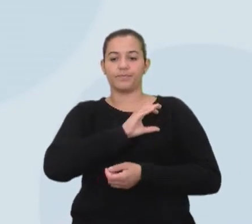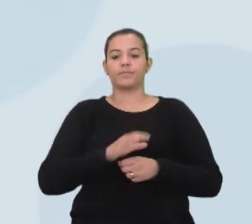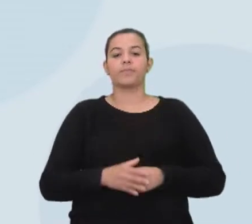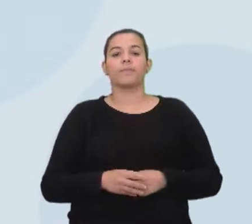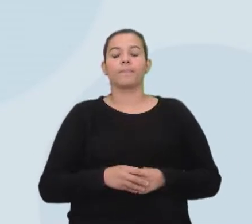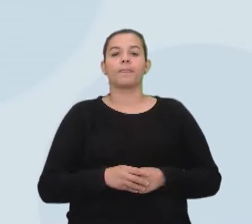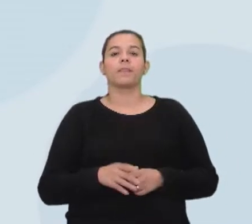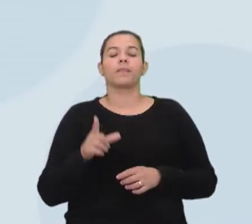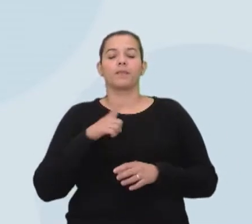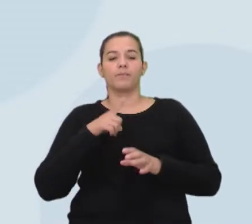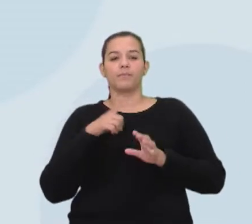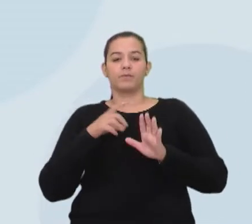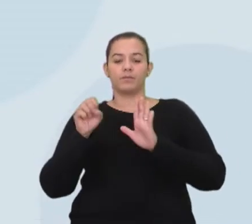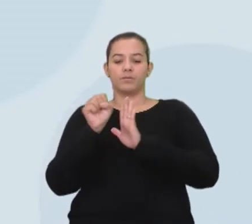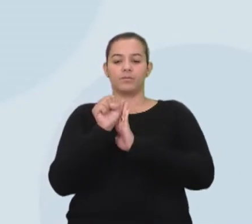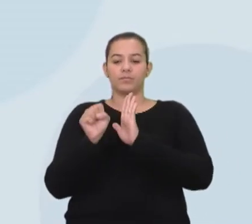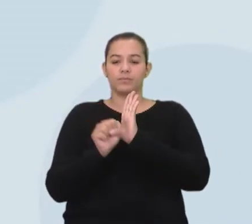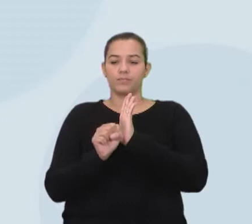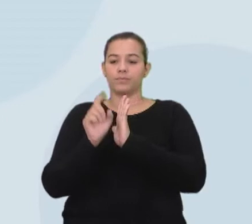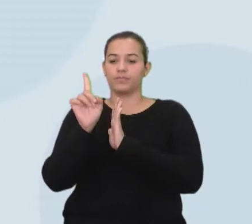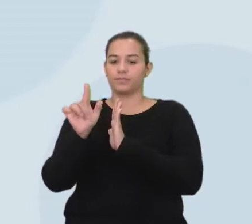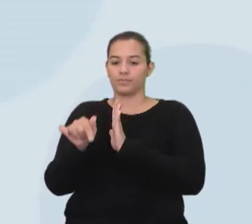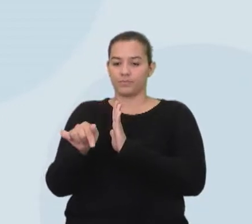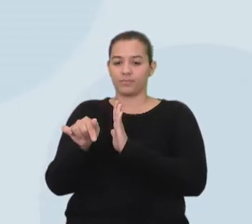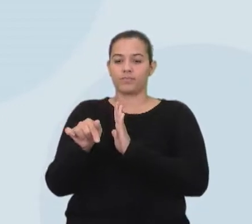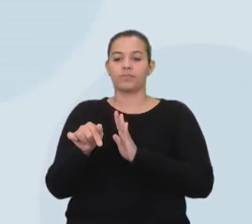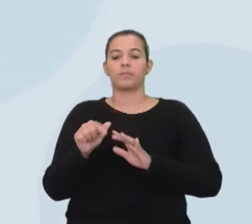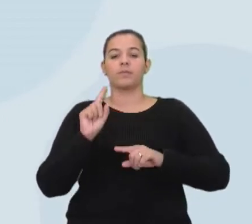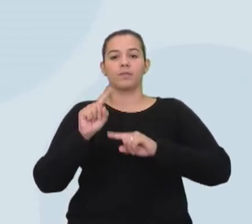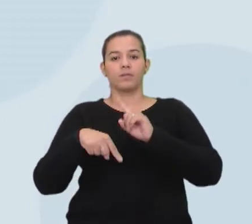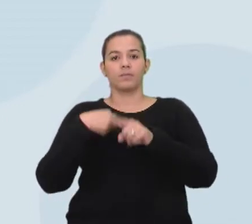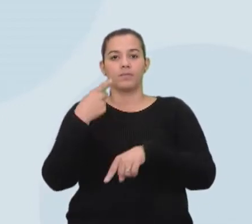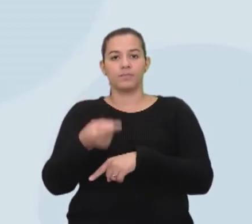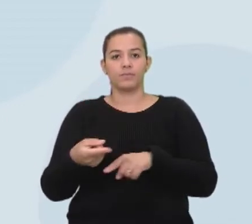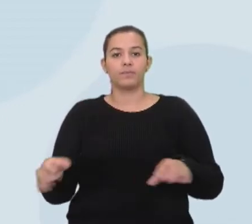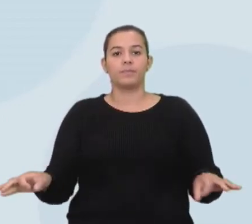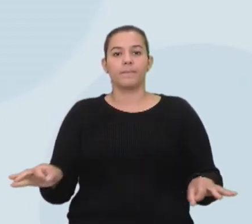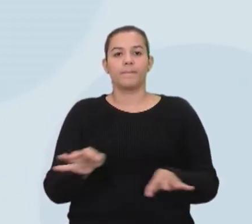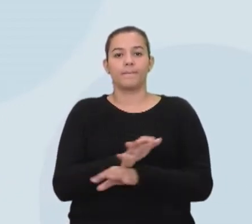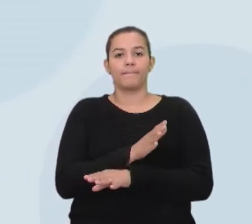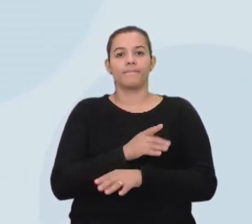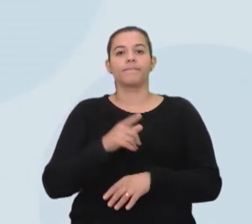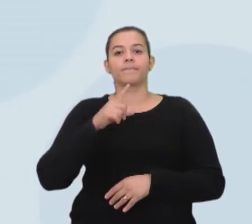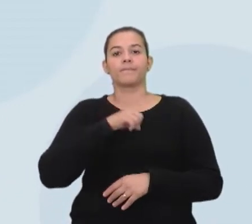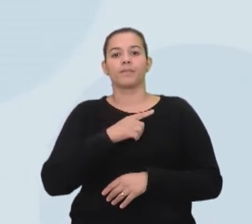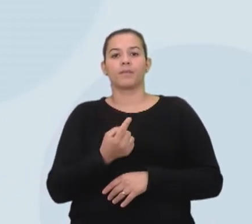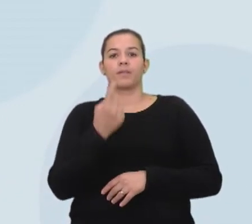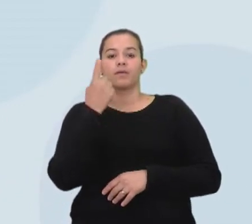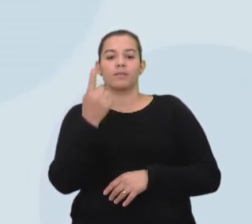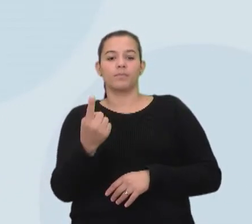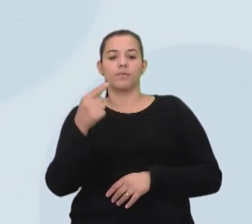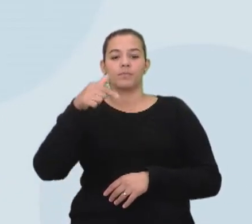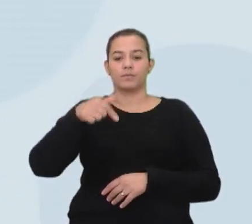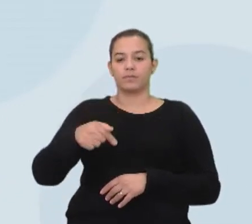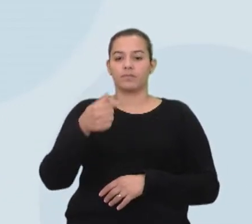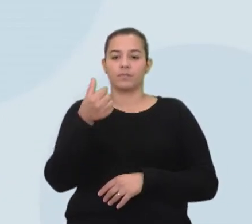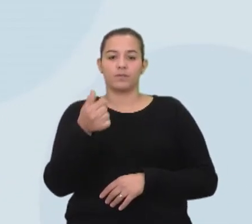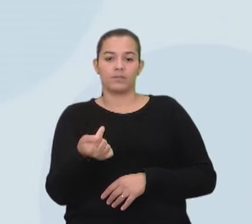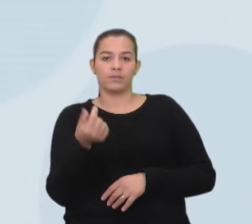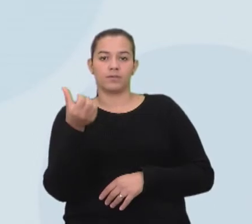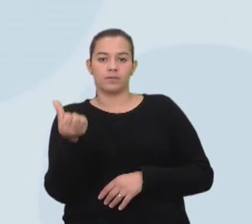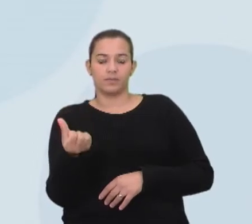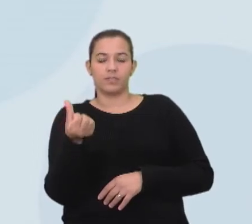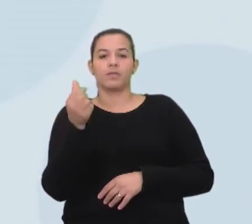século XVII, e depois de perdê-las aí, né, principalmente em 1776, e aí é o começo